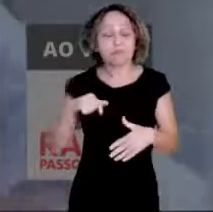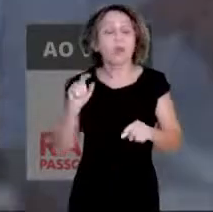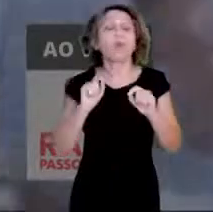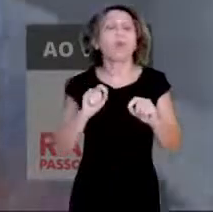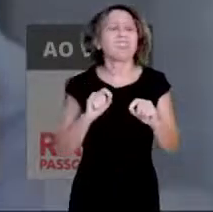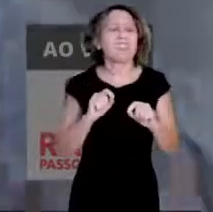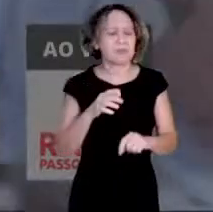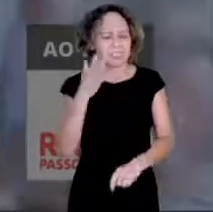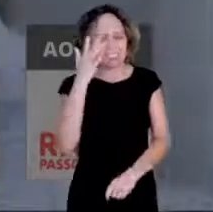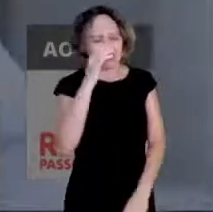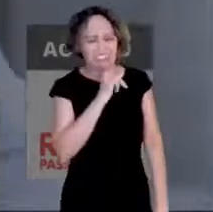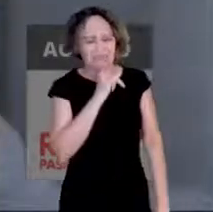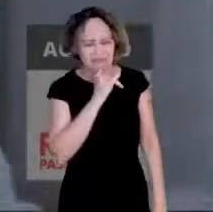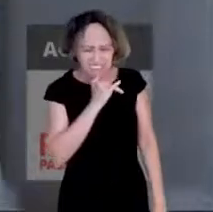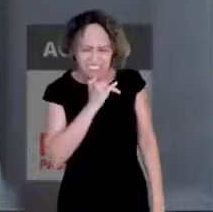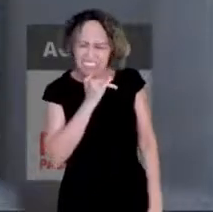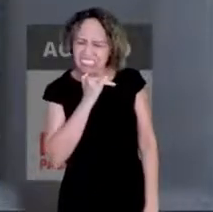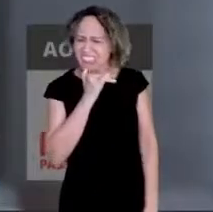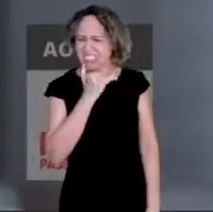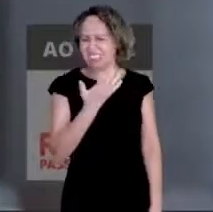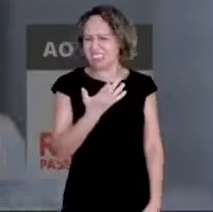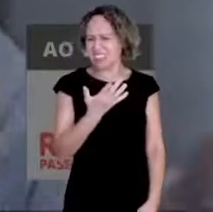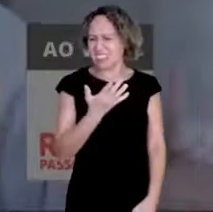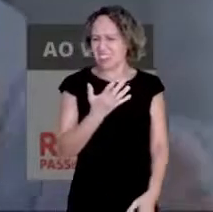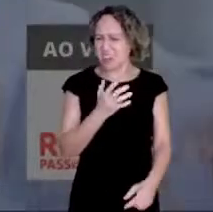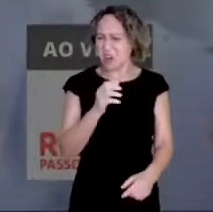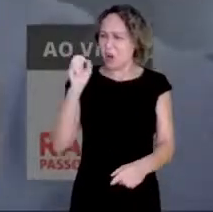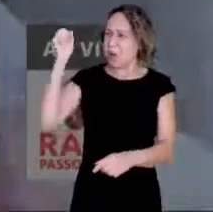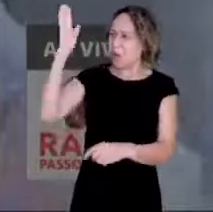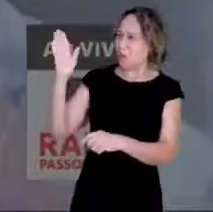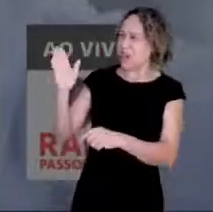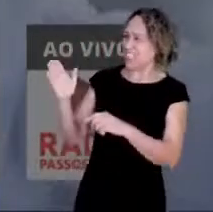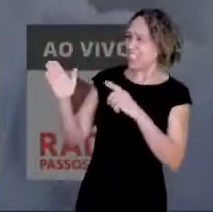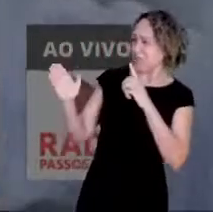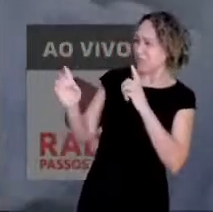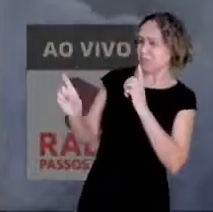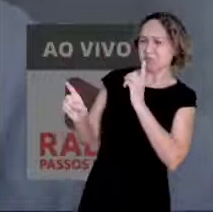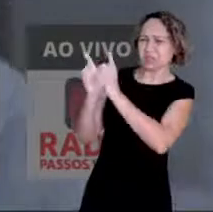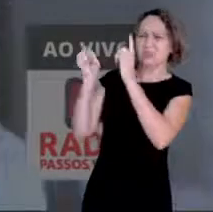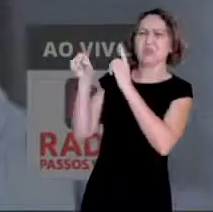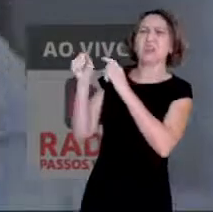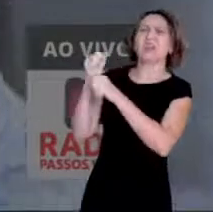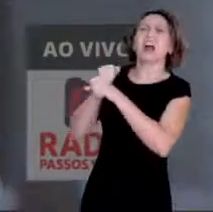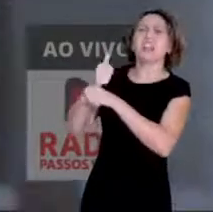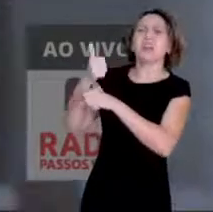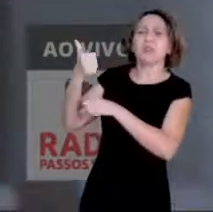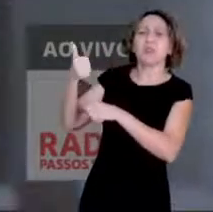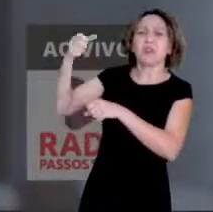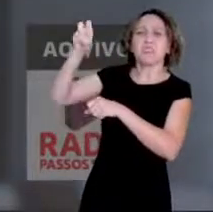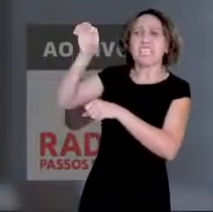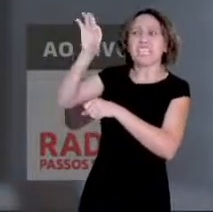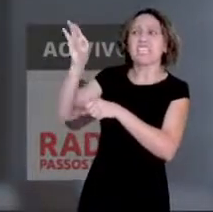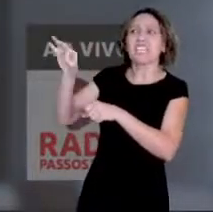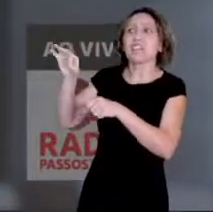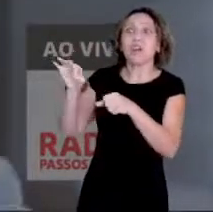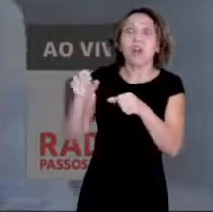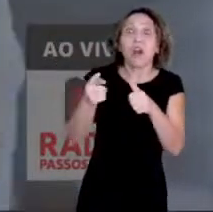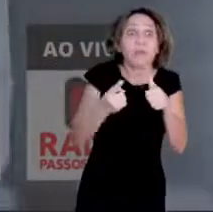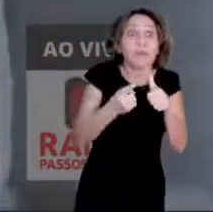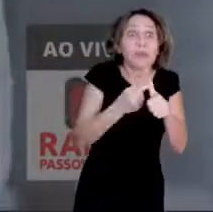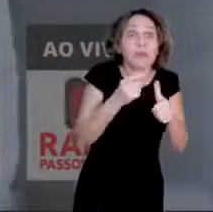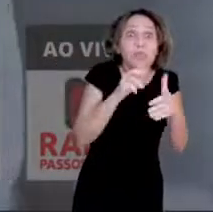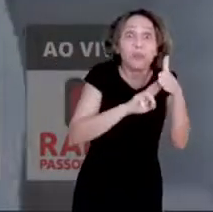um país de escravos. E, portanto, escravos não tinham que ter acesso à escola, porque os seus filhos